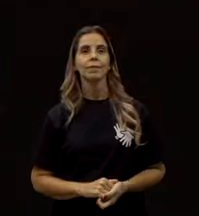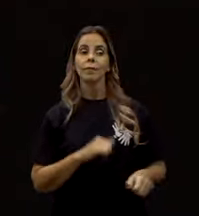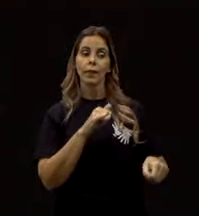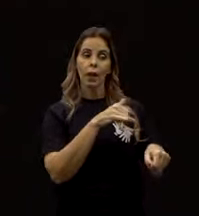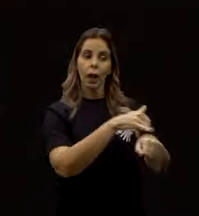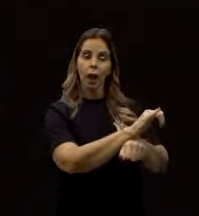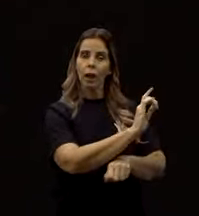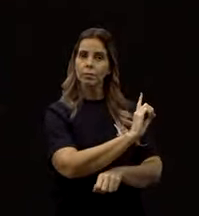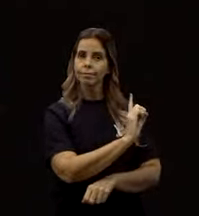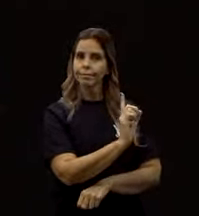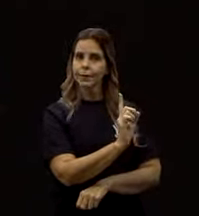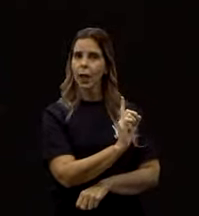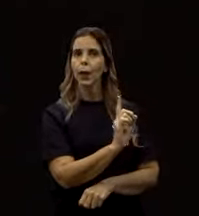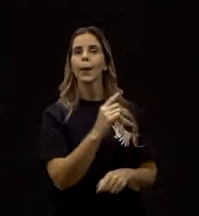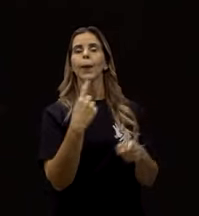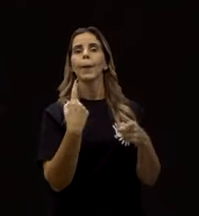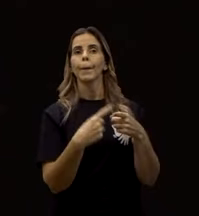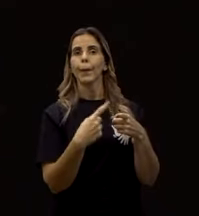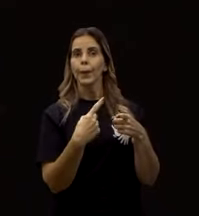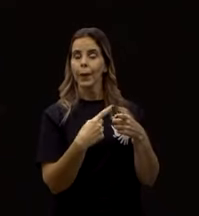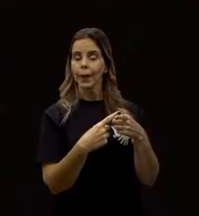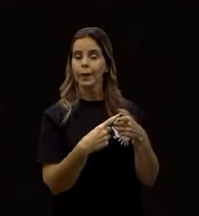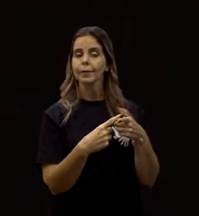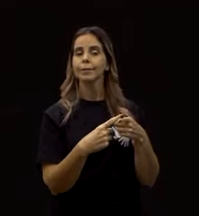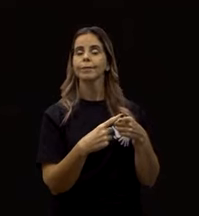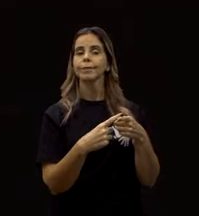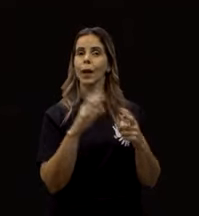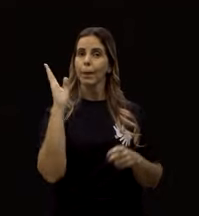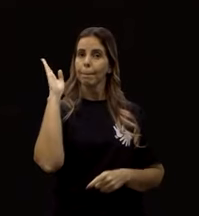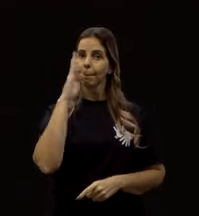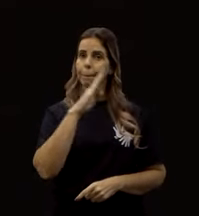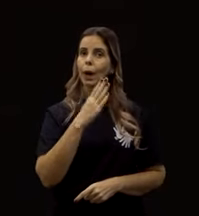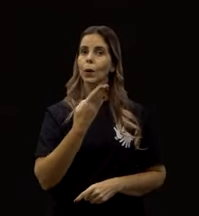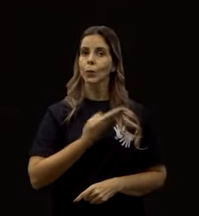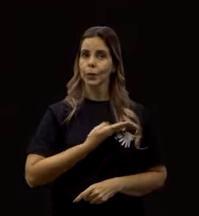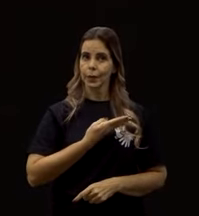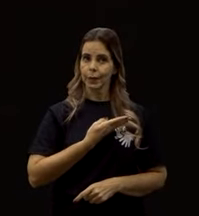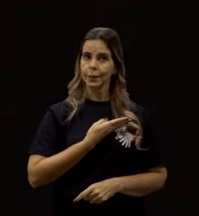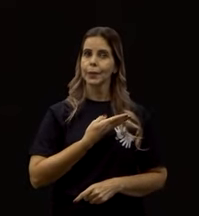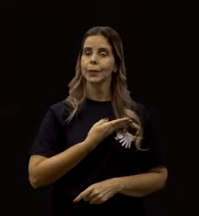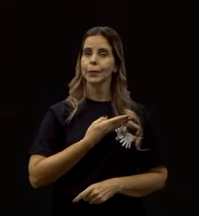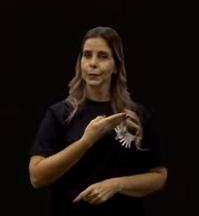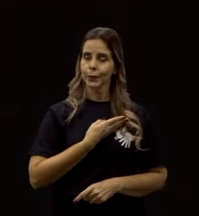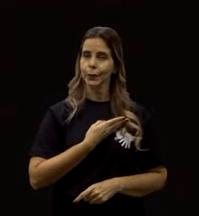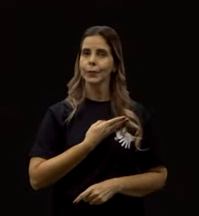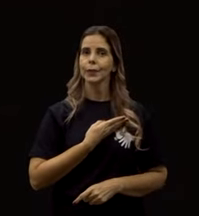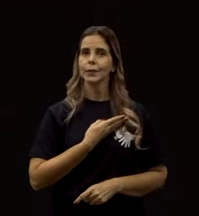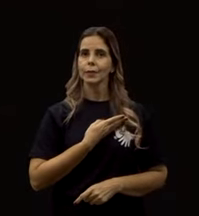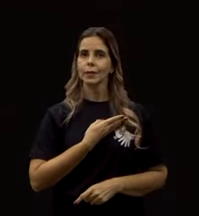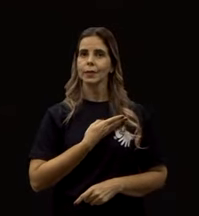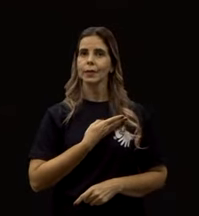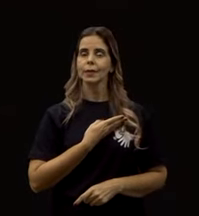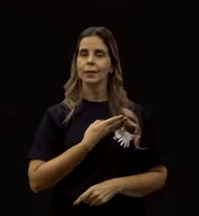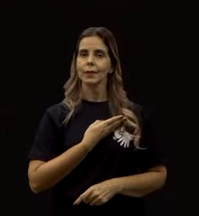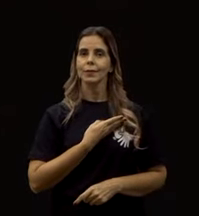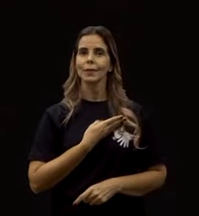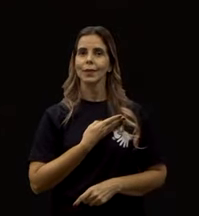enganar as mais companhias corrompem os bons costumes